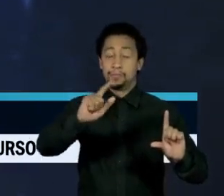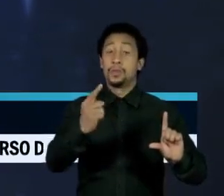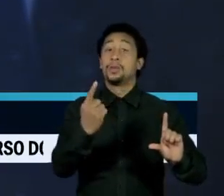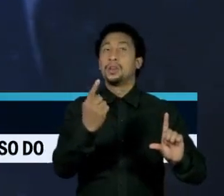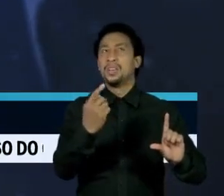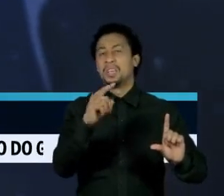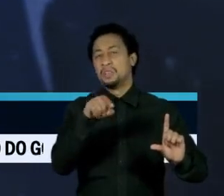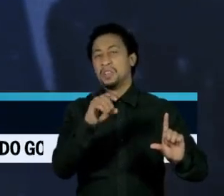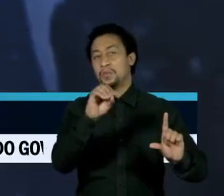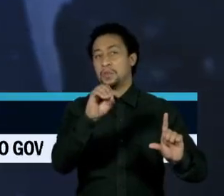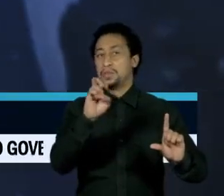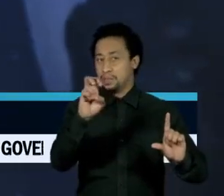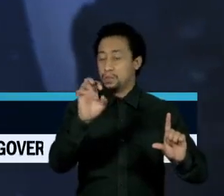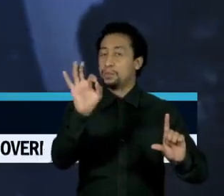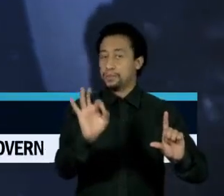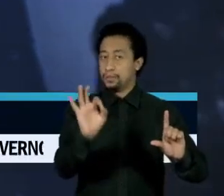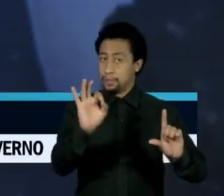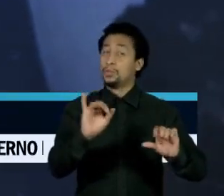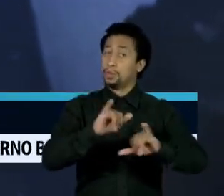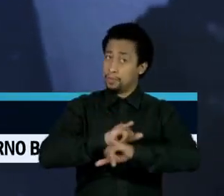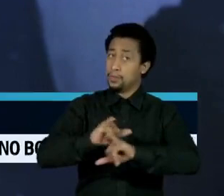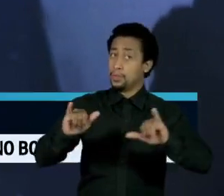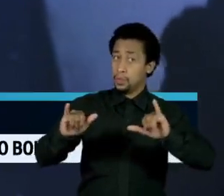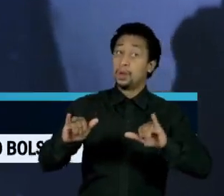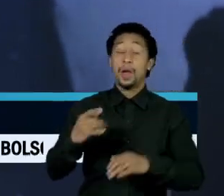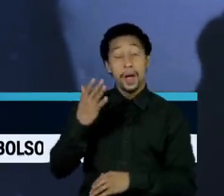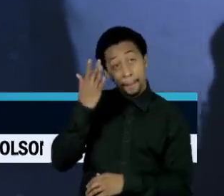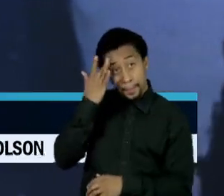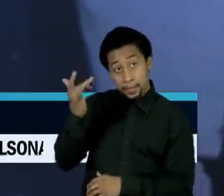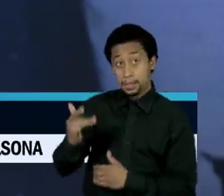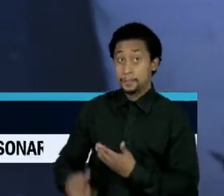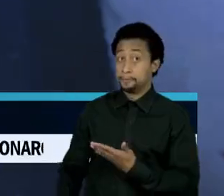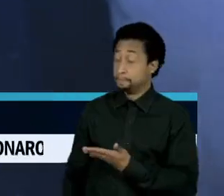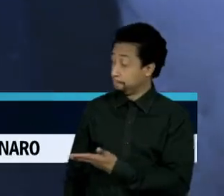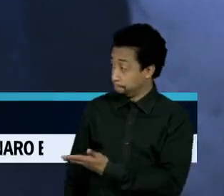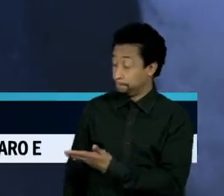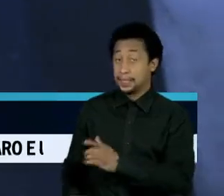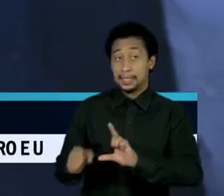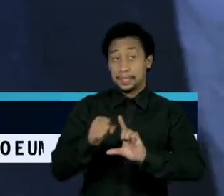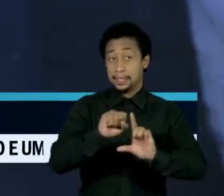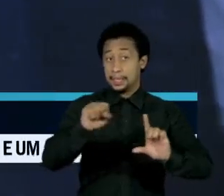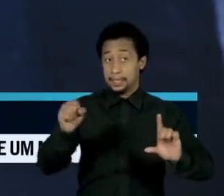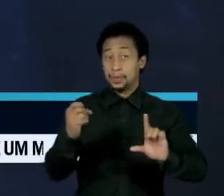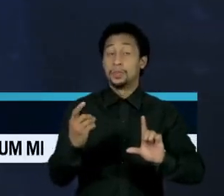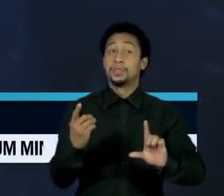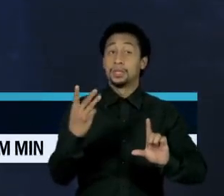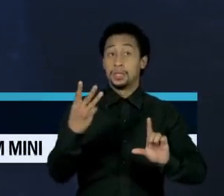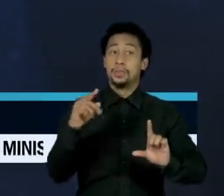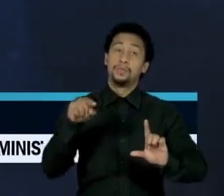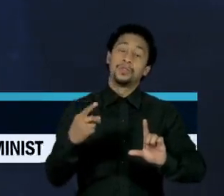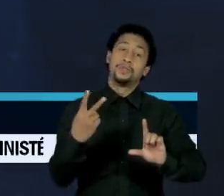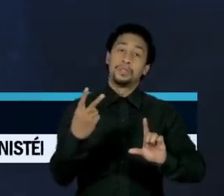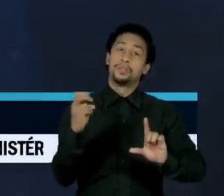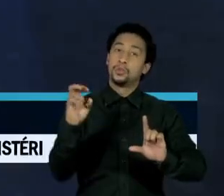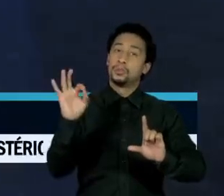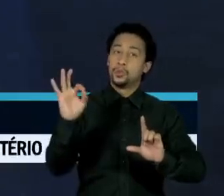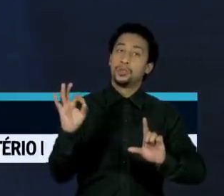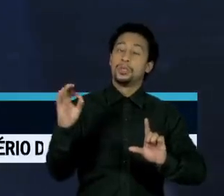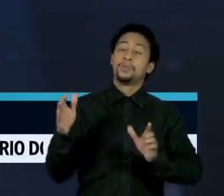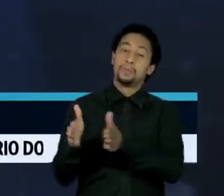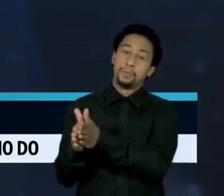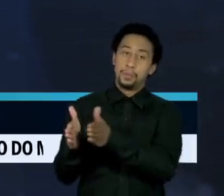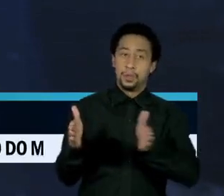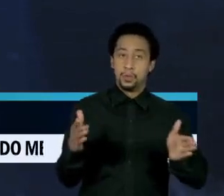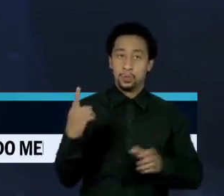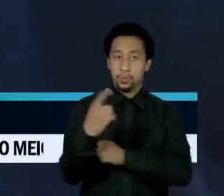como o banco já havia sinalizado a partir de amanhã a SELIC vale 13,25 por cento ao ano é a